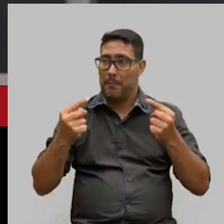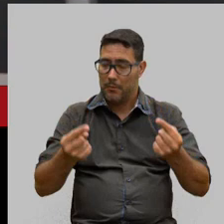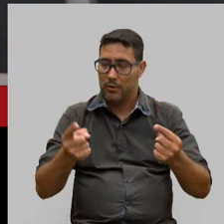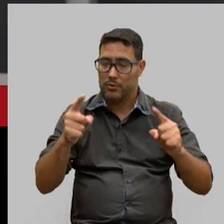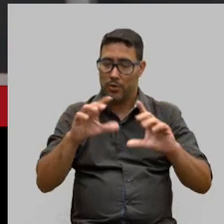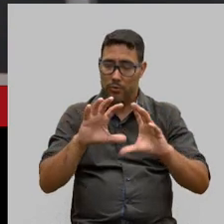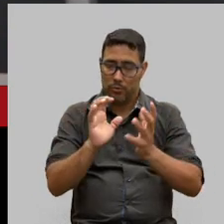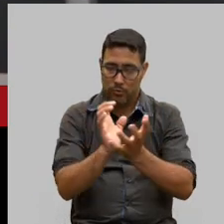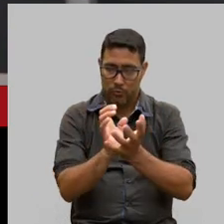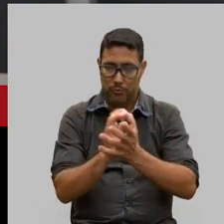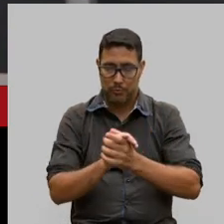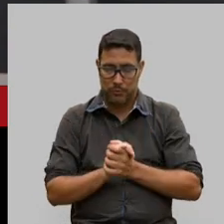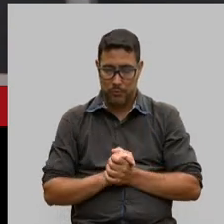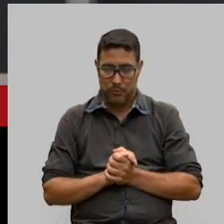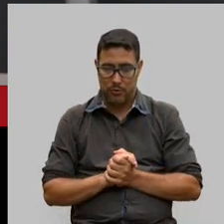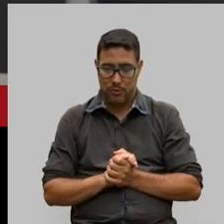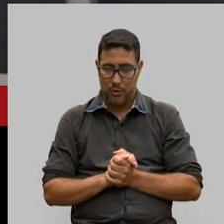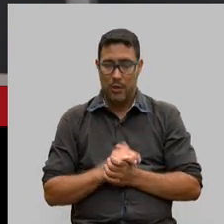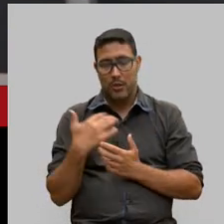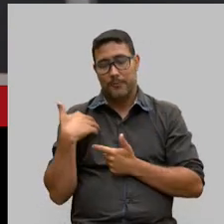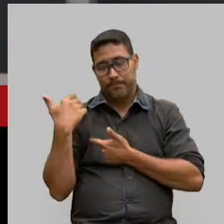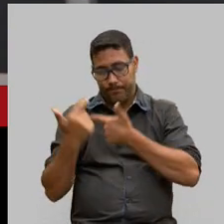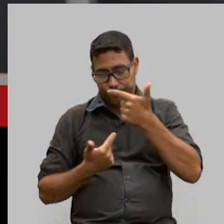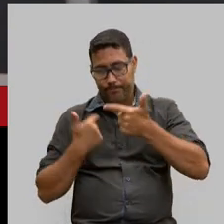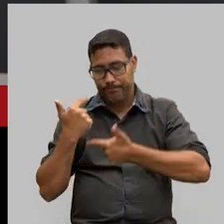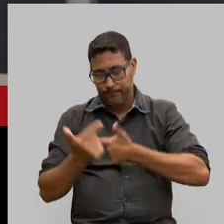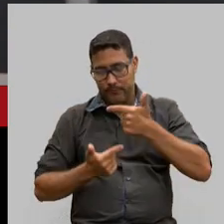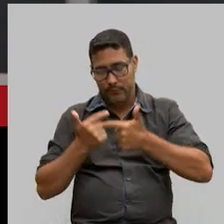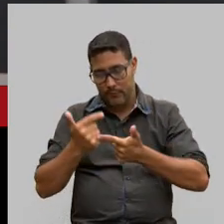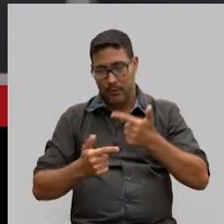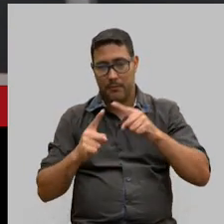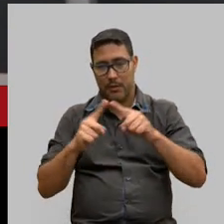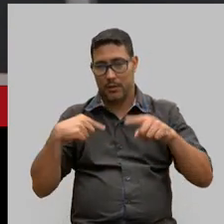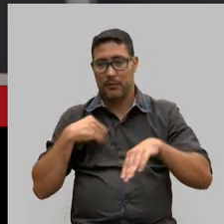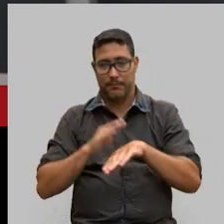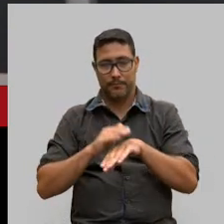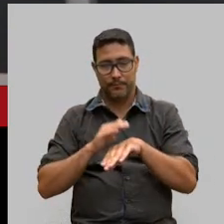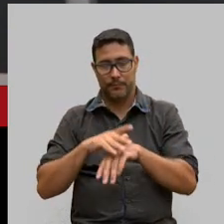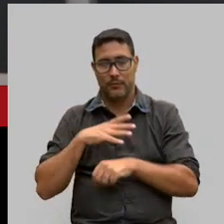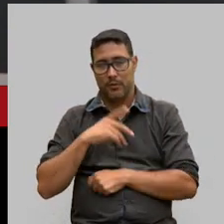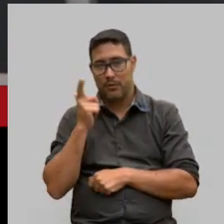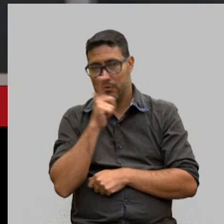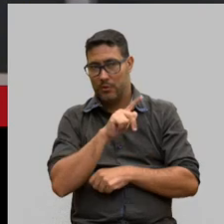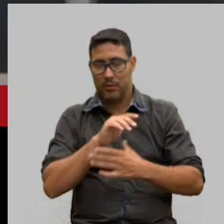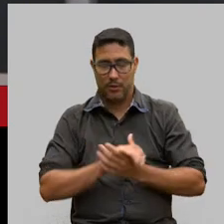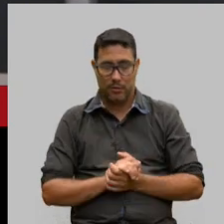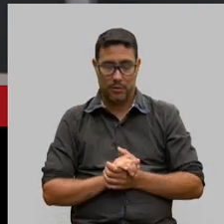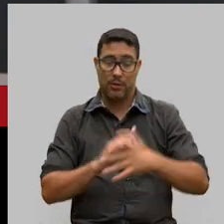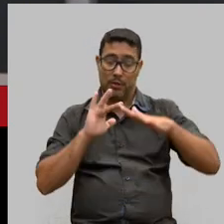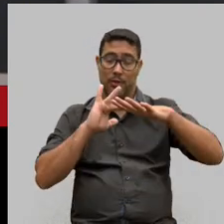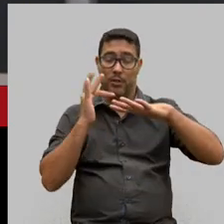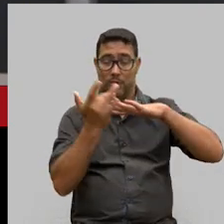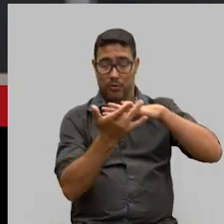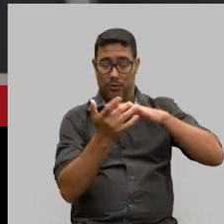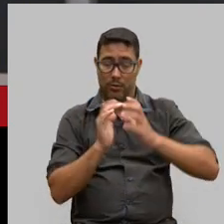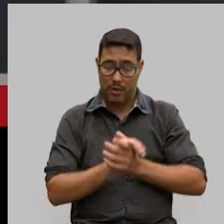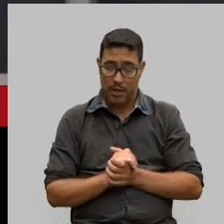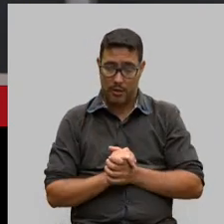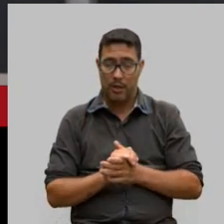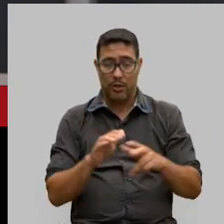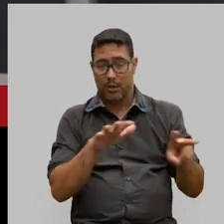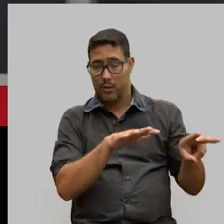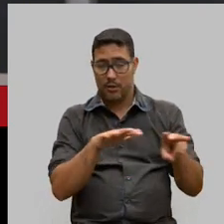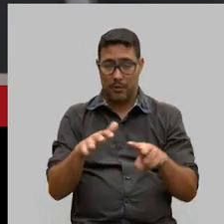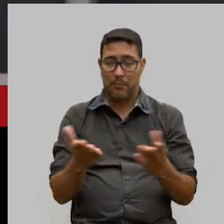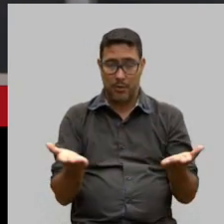grupo de fato trabalhar para que a gente conseguisse nas redes sociais estamos lançando nessa